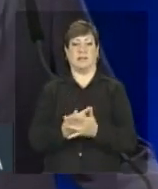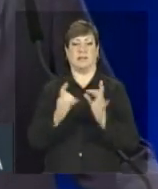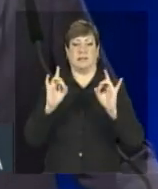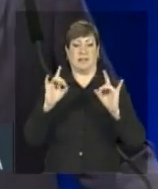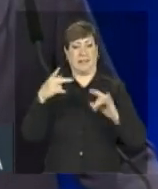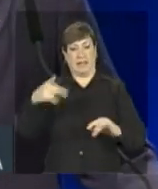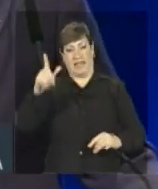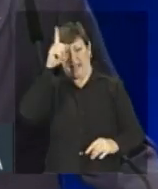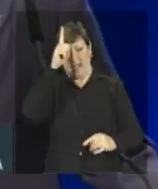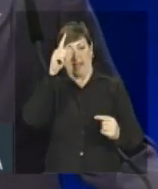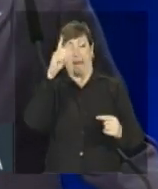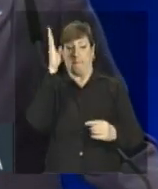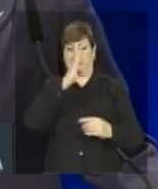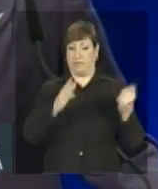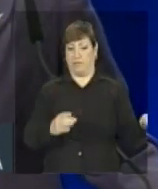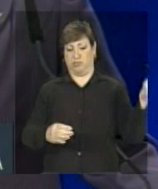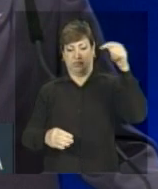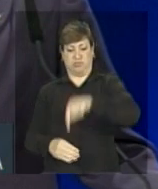da Alemanha,